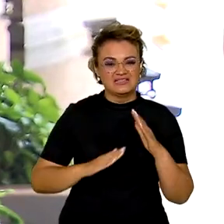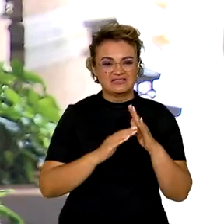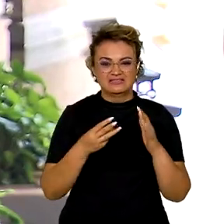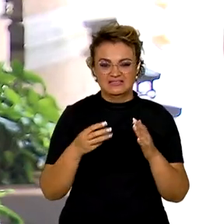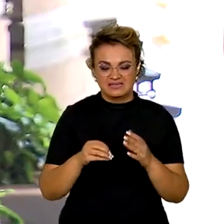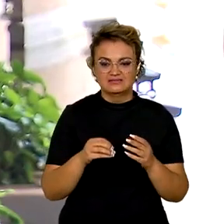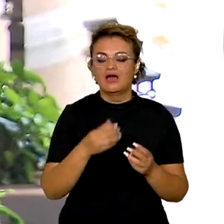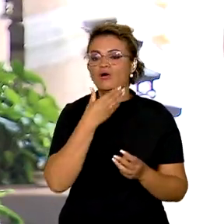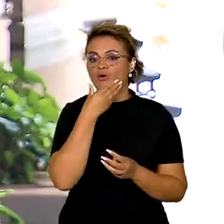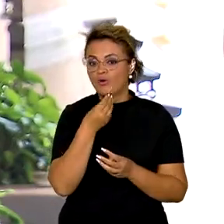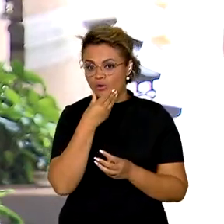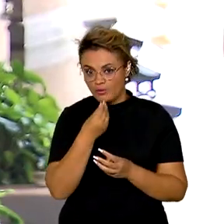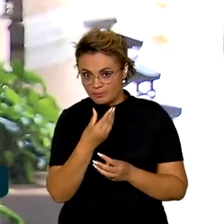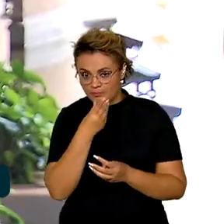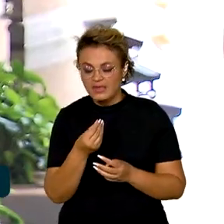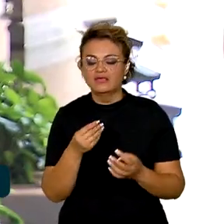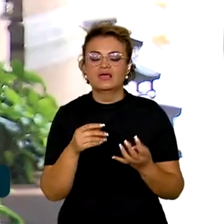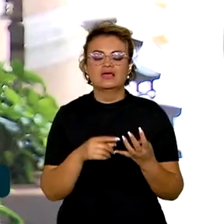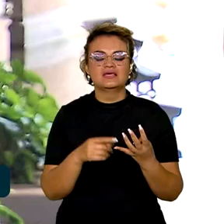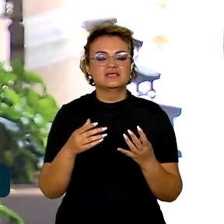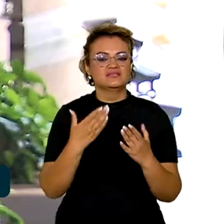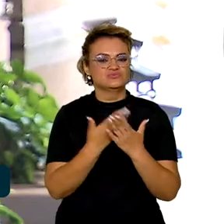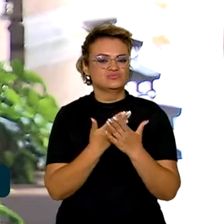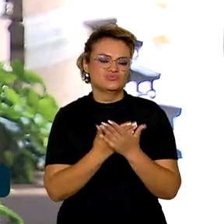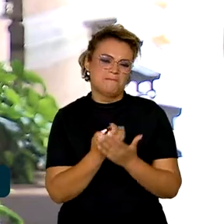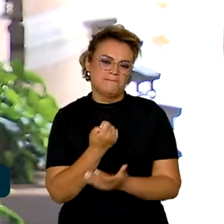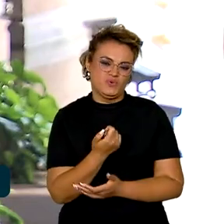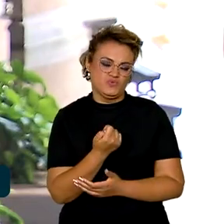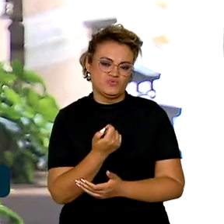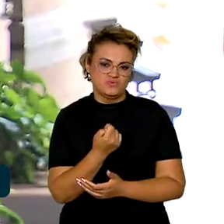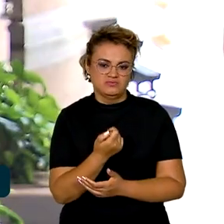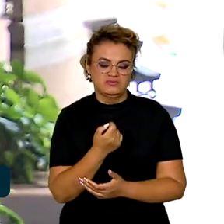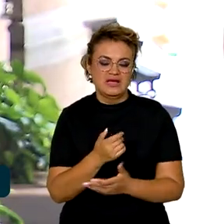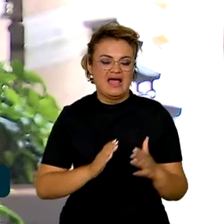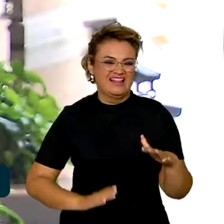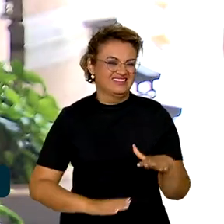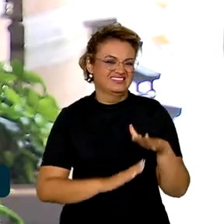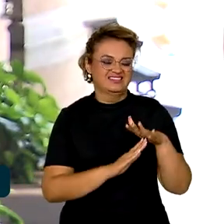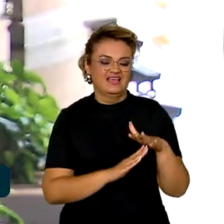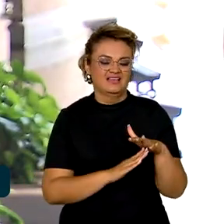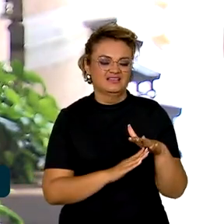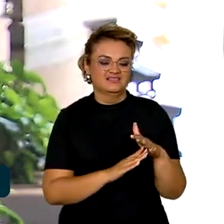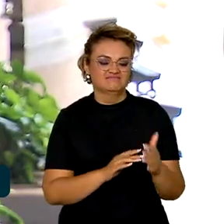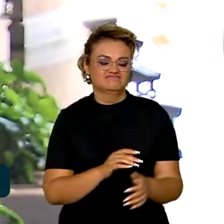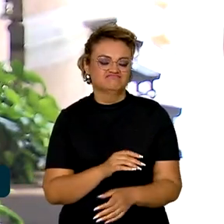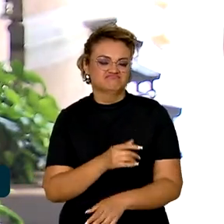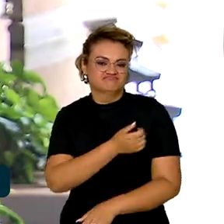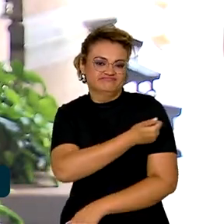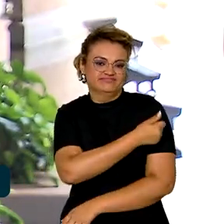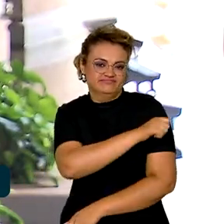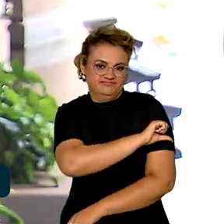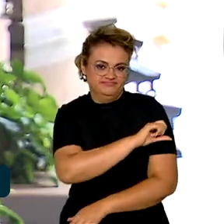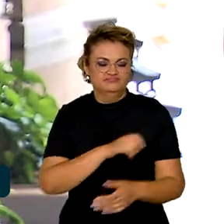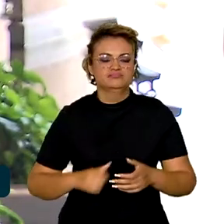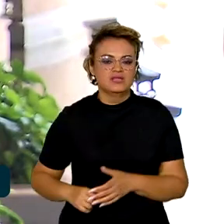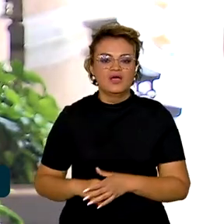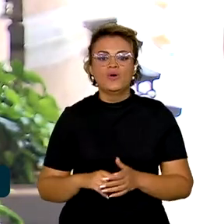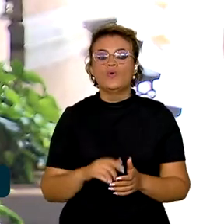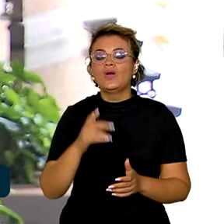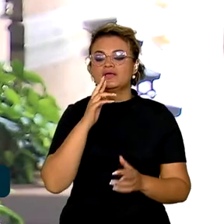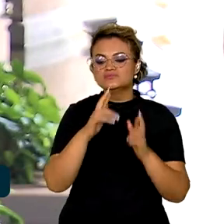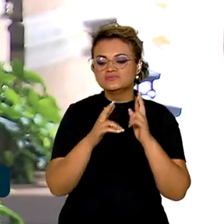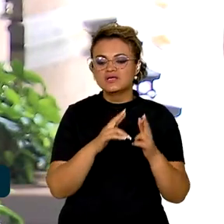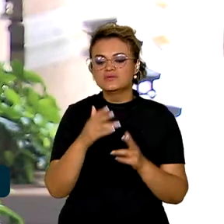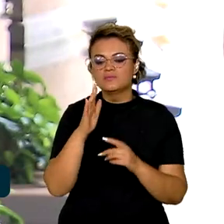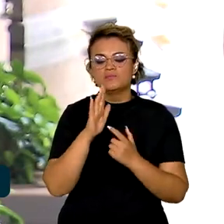do sexo masculino e com baixa escolaridade. Cursaram, no máximo, o ensino fundamental. Os resultados